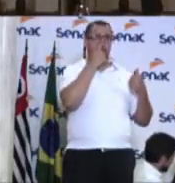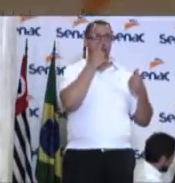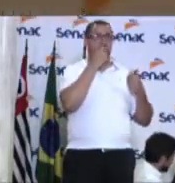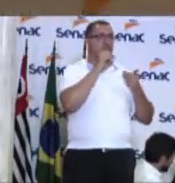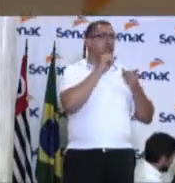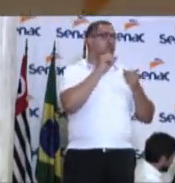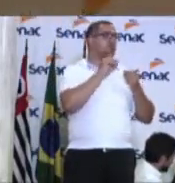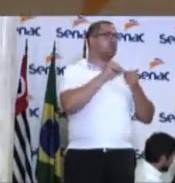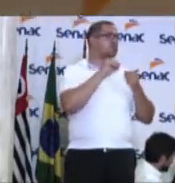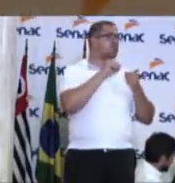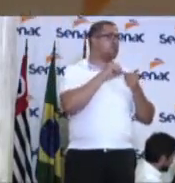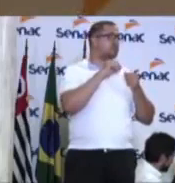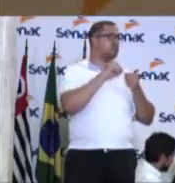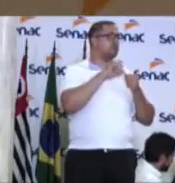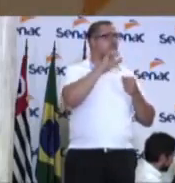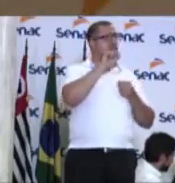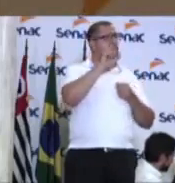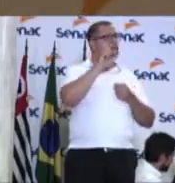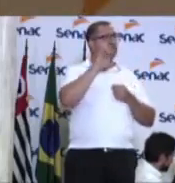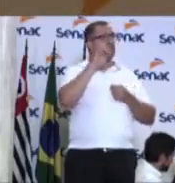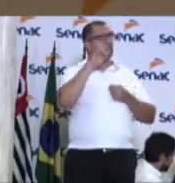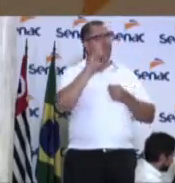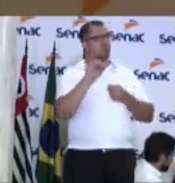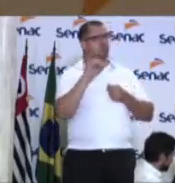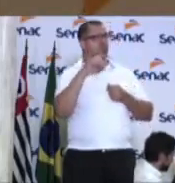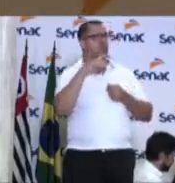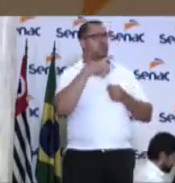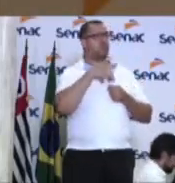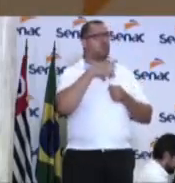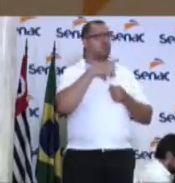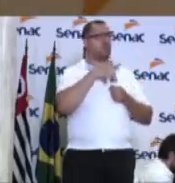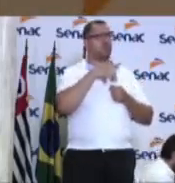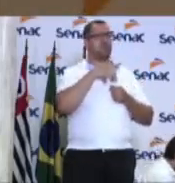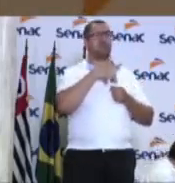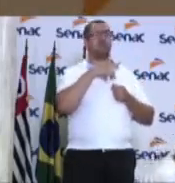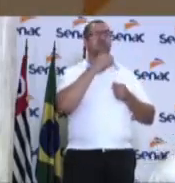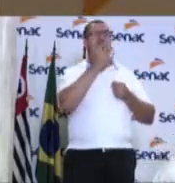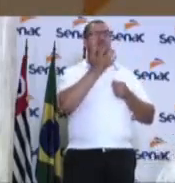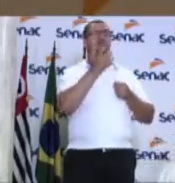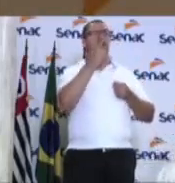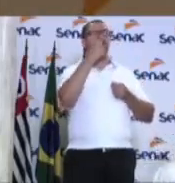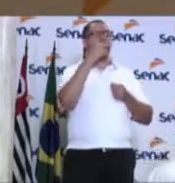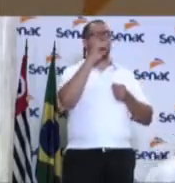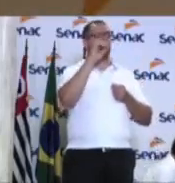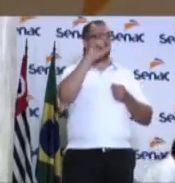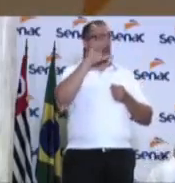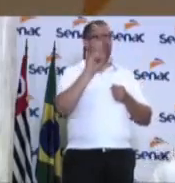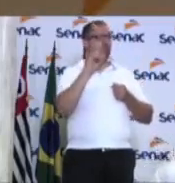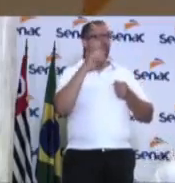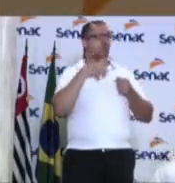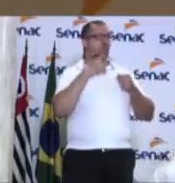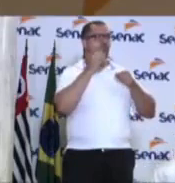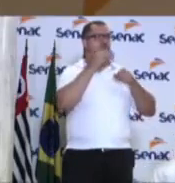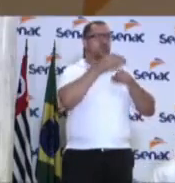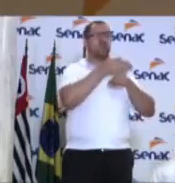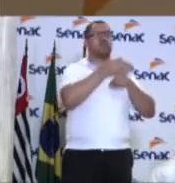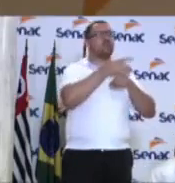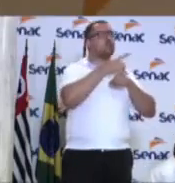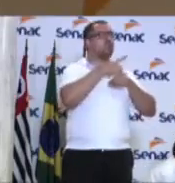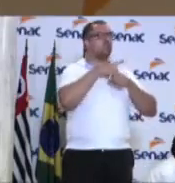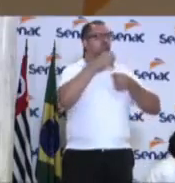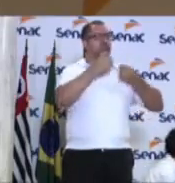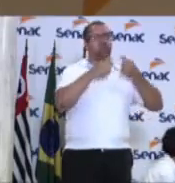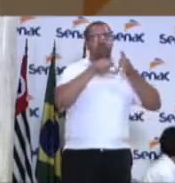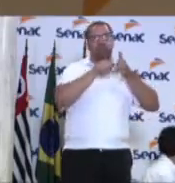criou esse seriado aí. Então, a solução foi a seguinte, a gente pegar o Polo pela primeira vez foi um carro